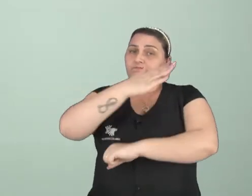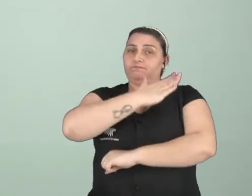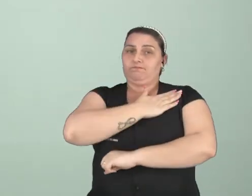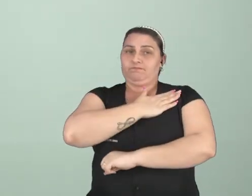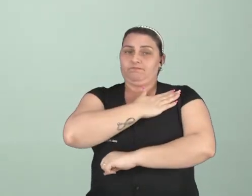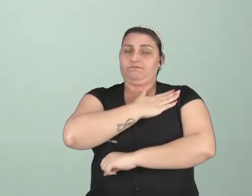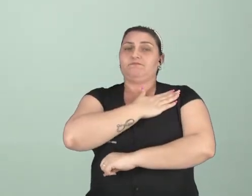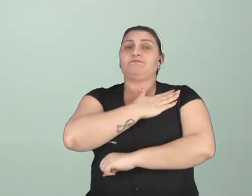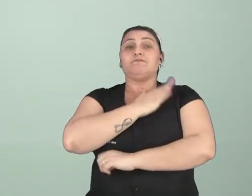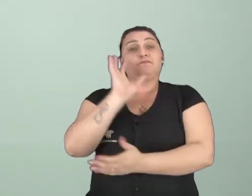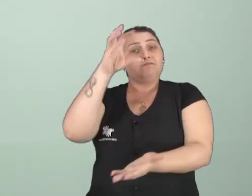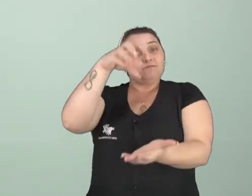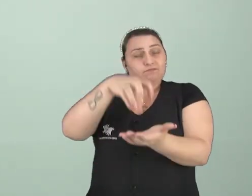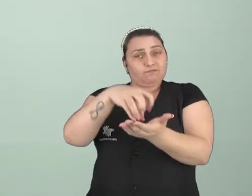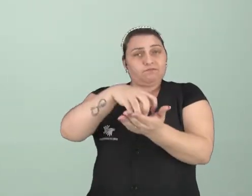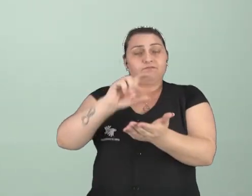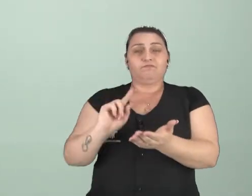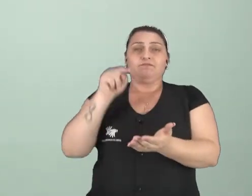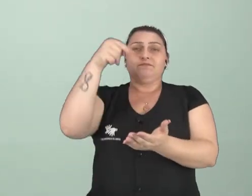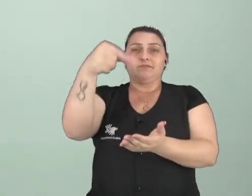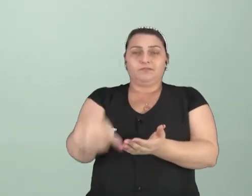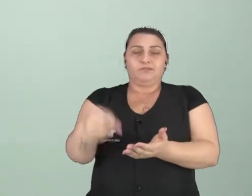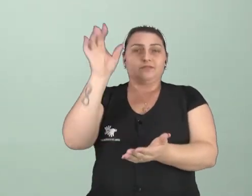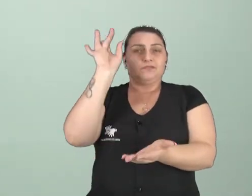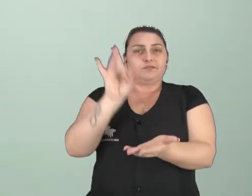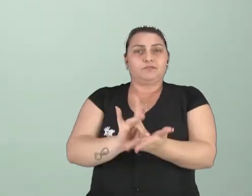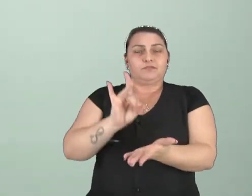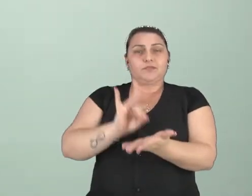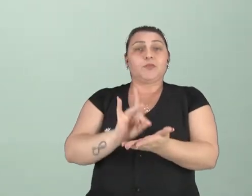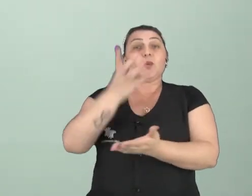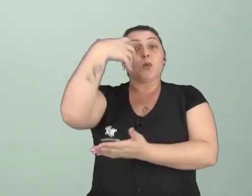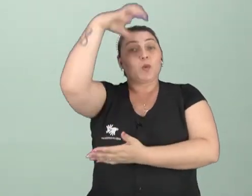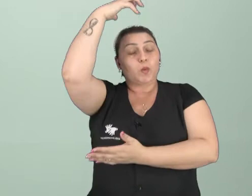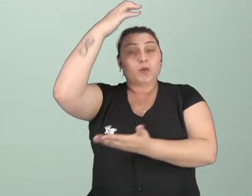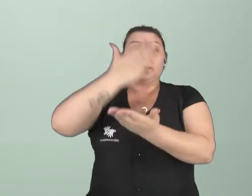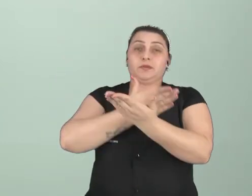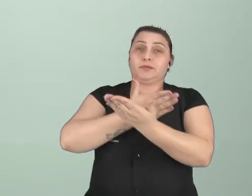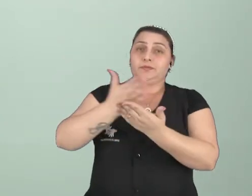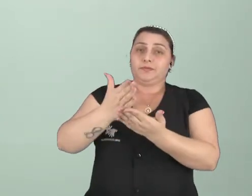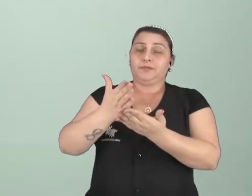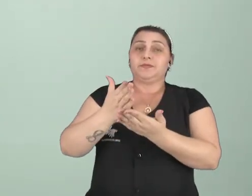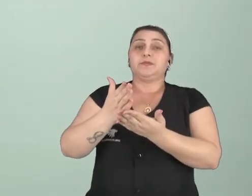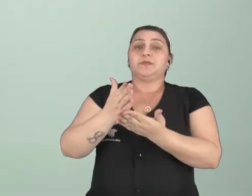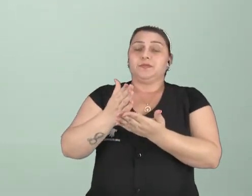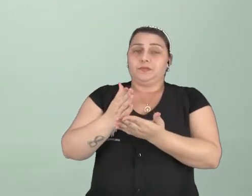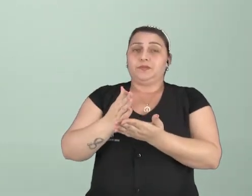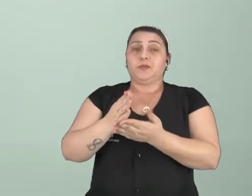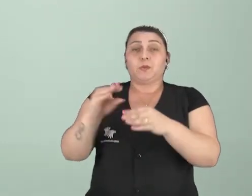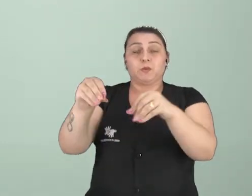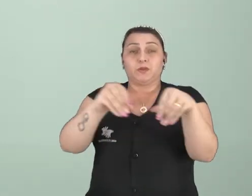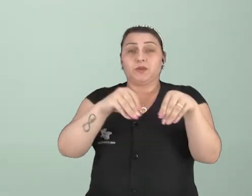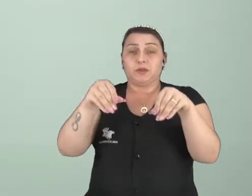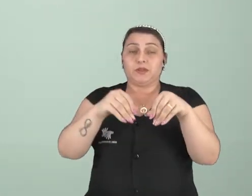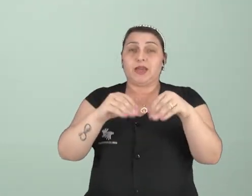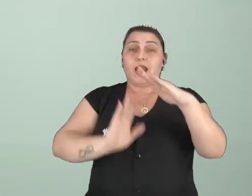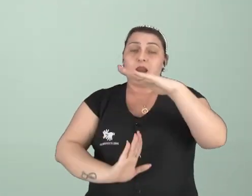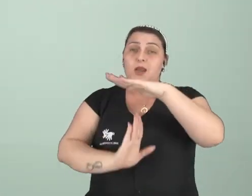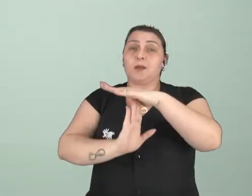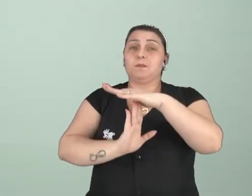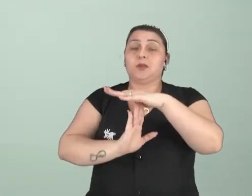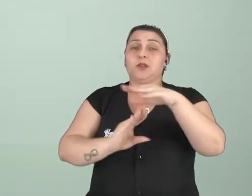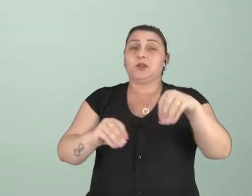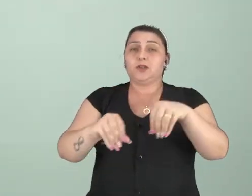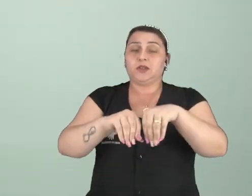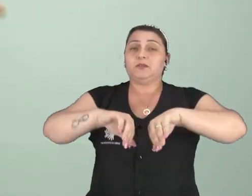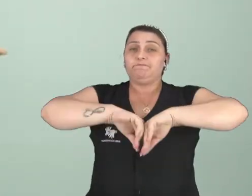que, com a centralização, depois da centralização, na verdade, o rei é estipulado terras, certo? Limites de